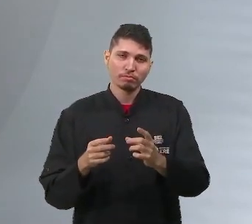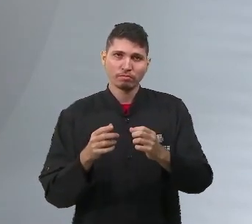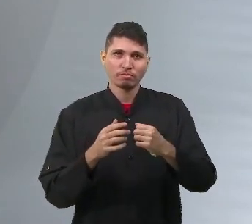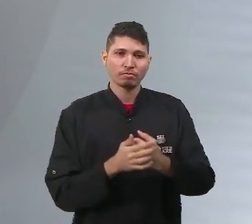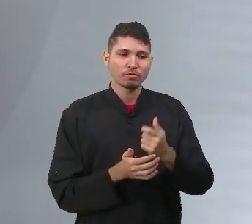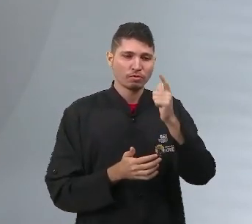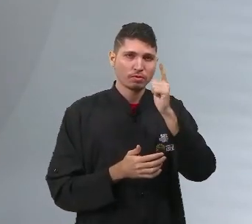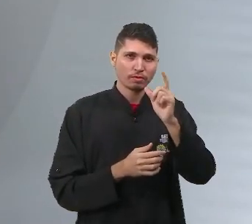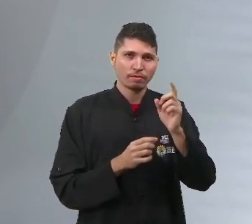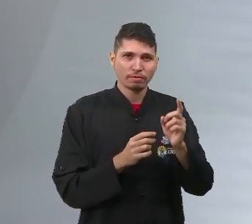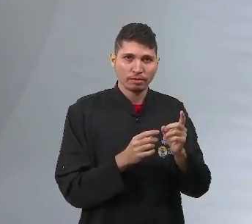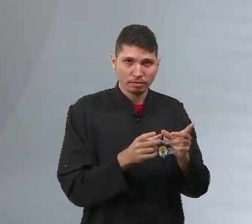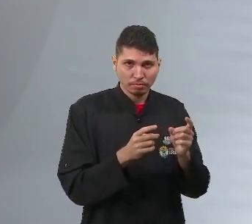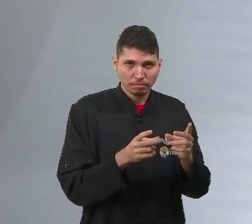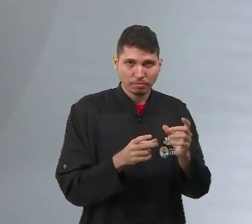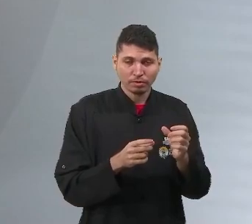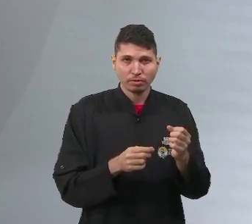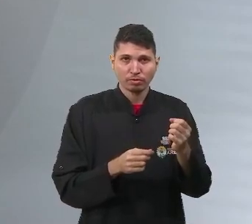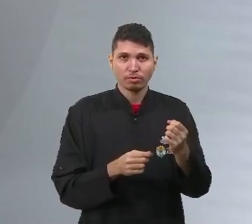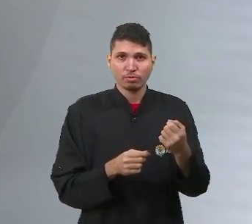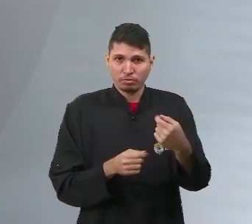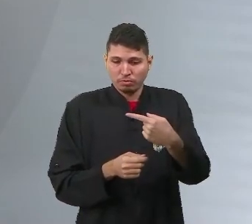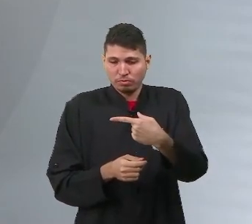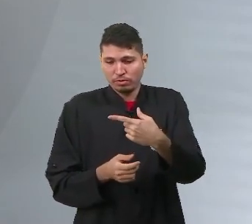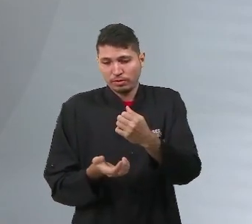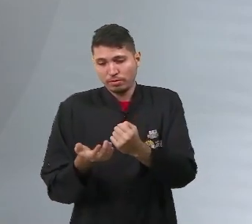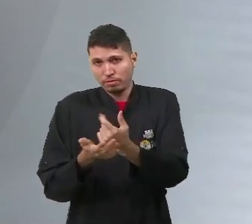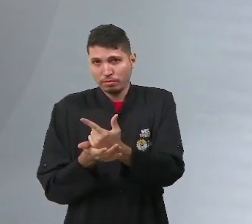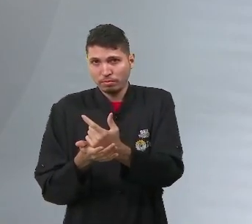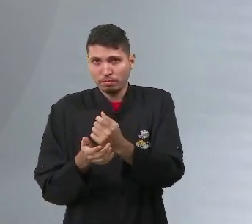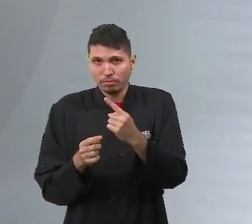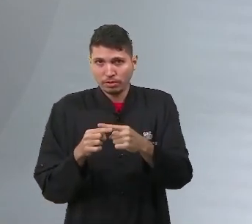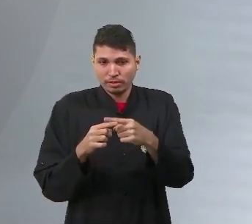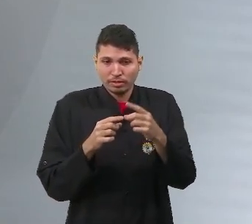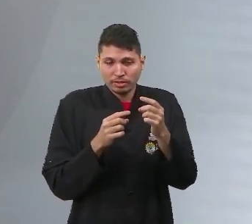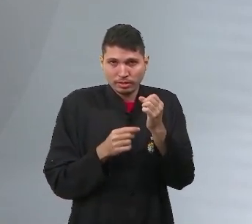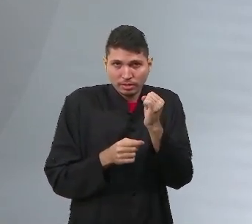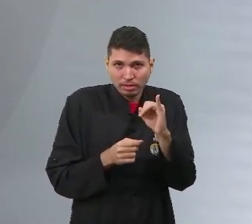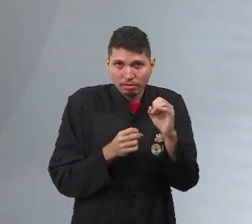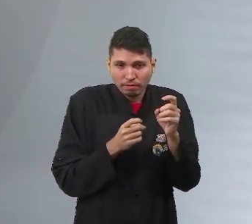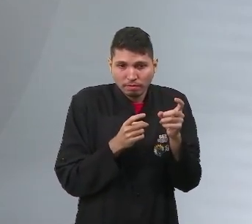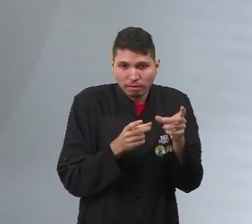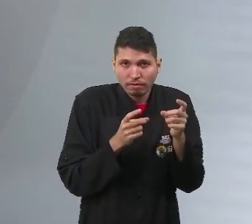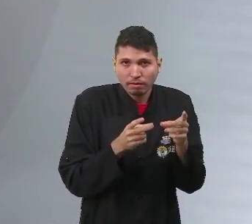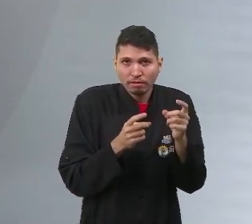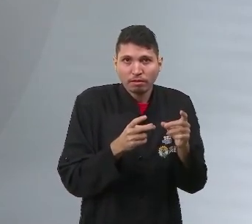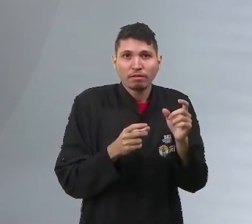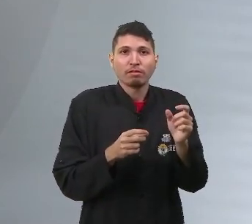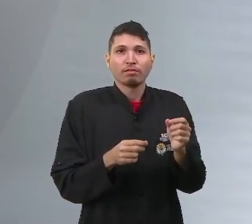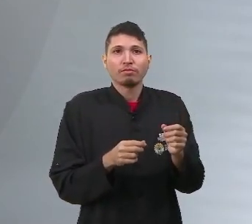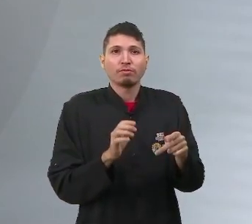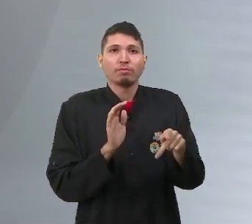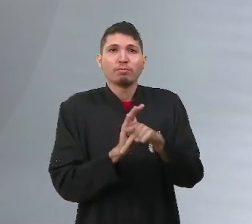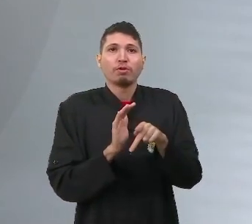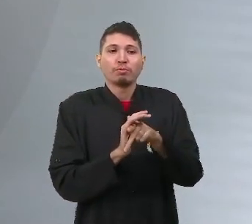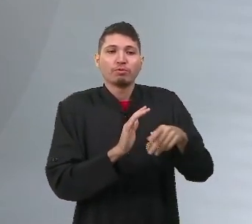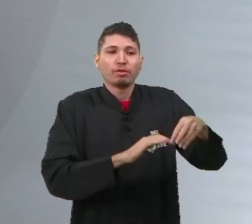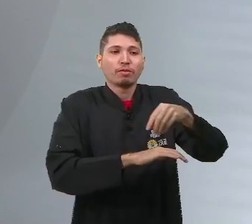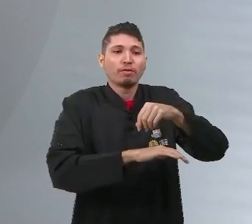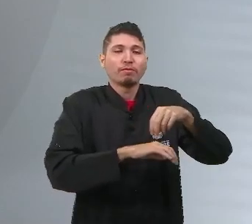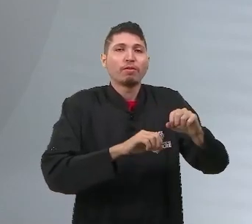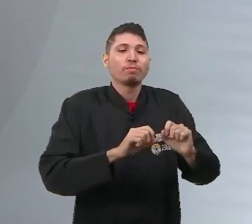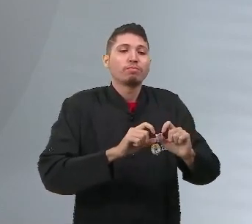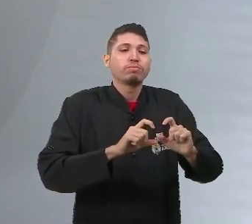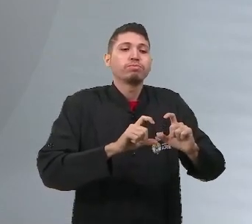vender muito mais do que comprar, porque quando você vende, você está trazendo riqueza para dentro do seu território. E quando você compra, ou